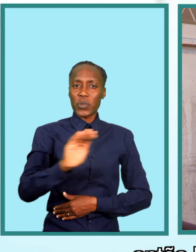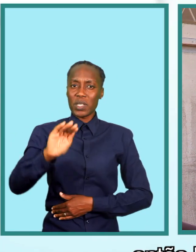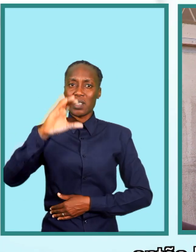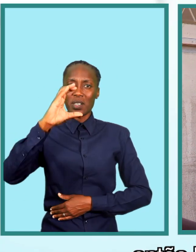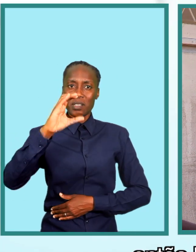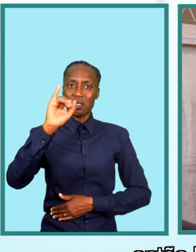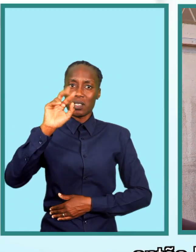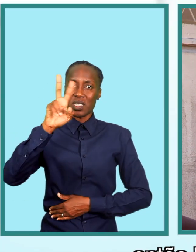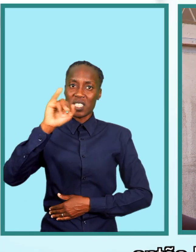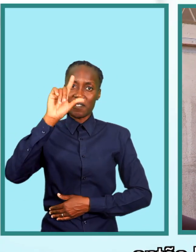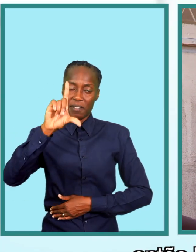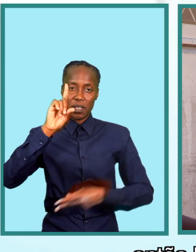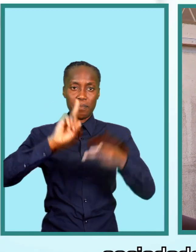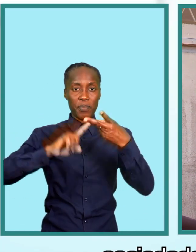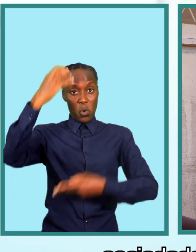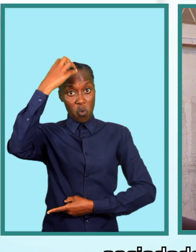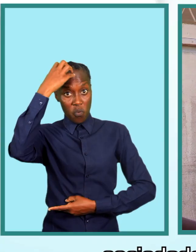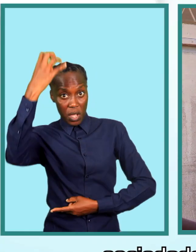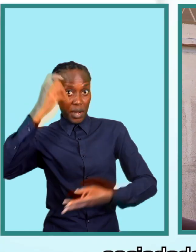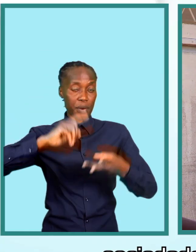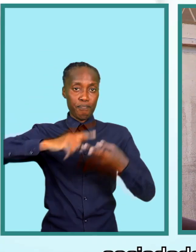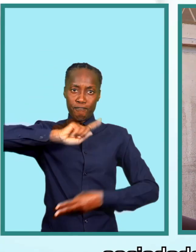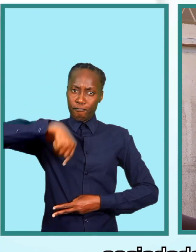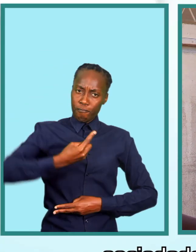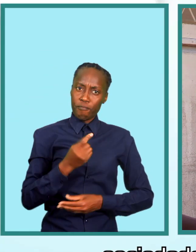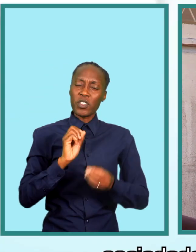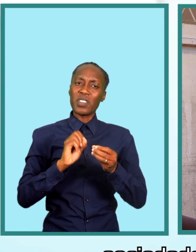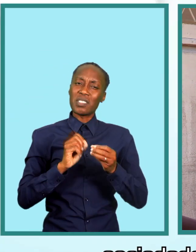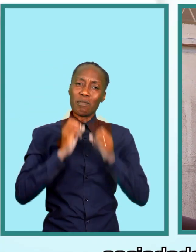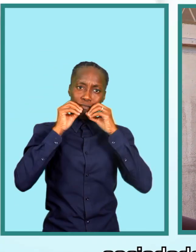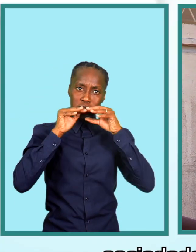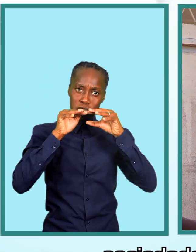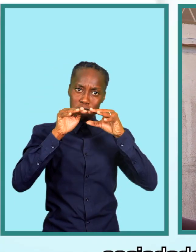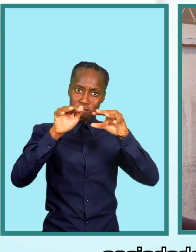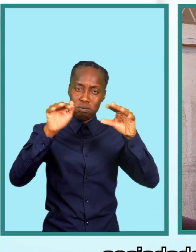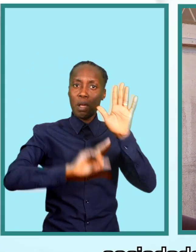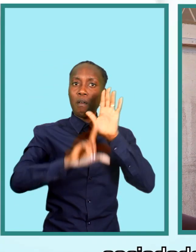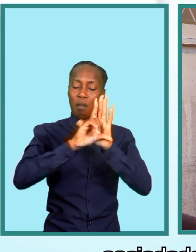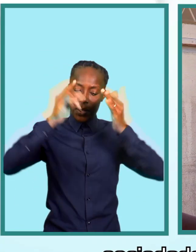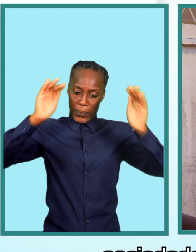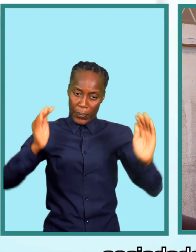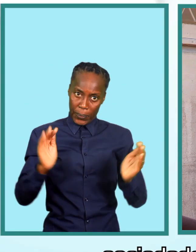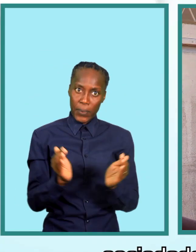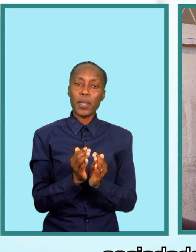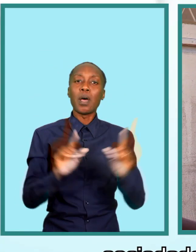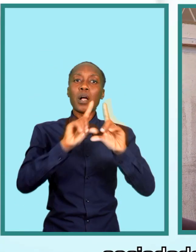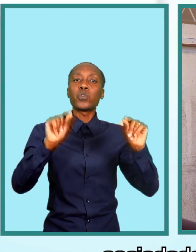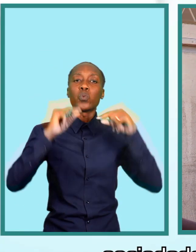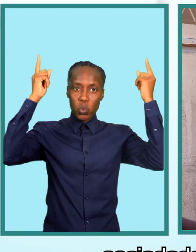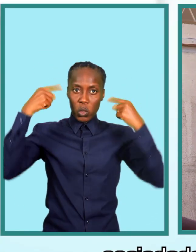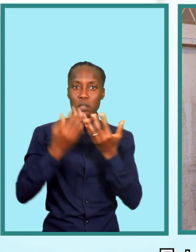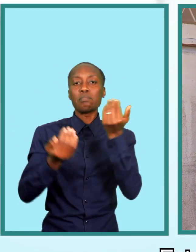está-se a fazer de forma conjunta, sociedade civil, governo, de modo a disseminar a lei de prevenção e combate às